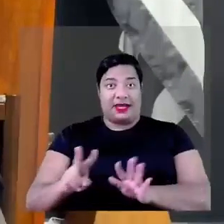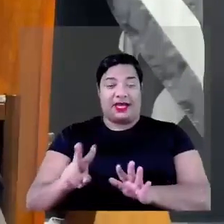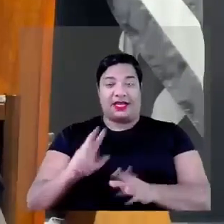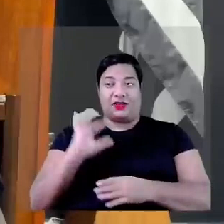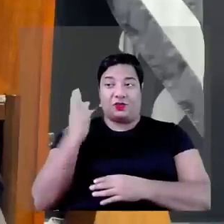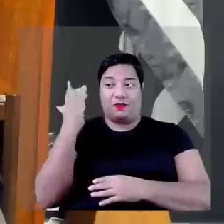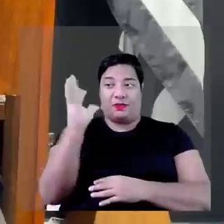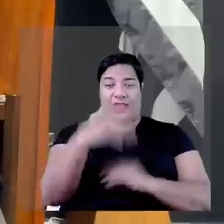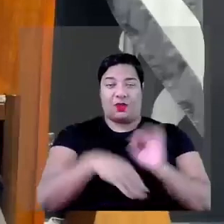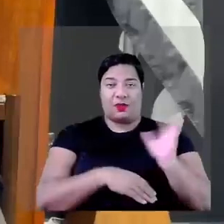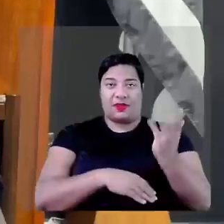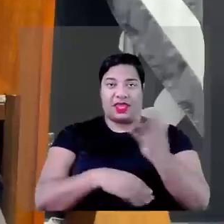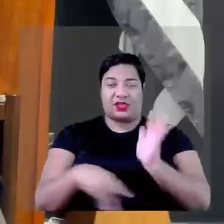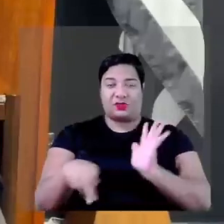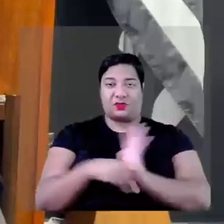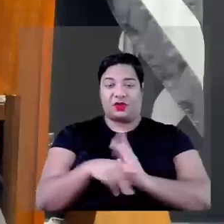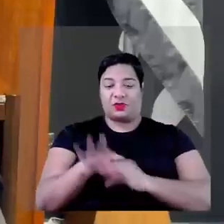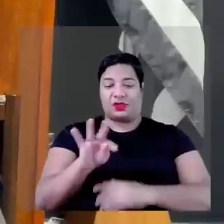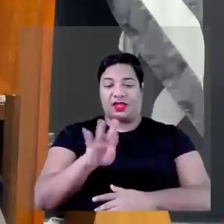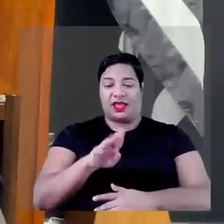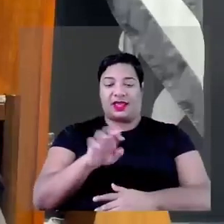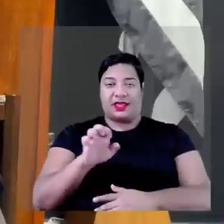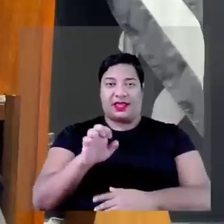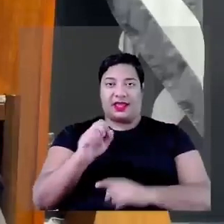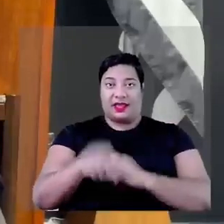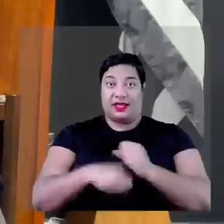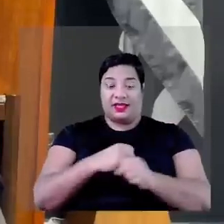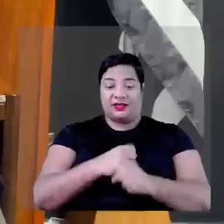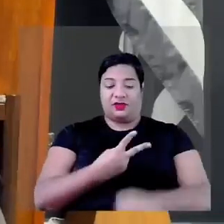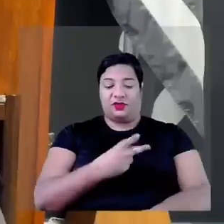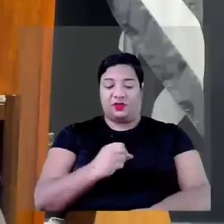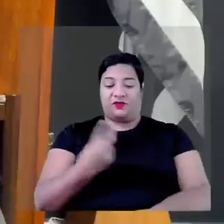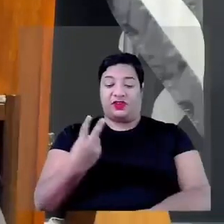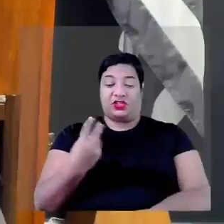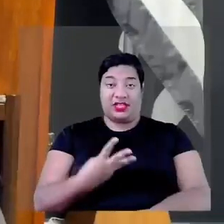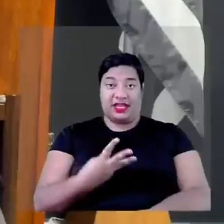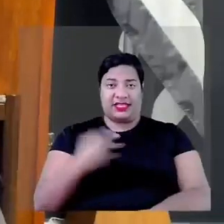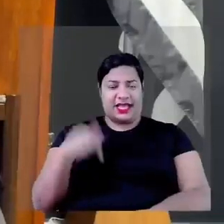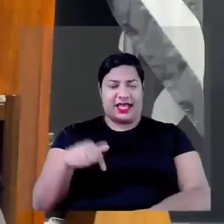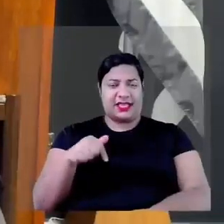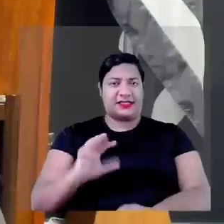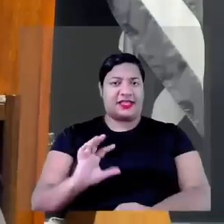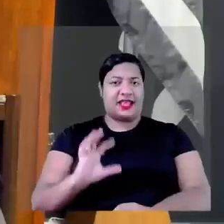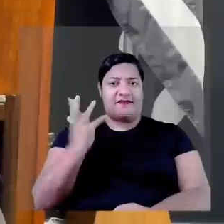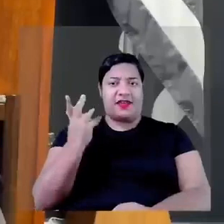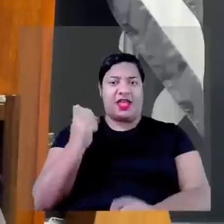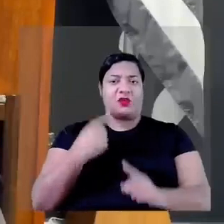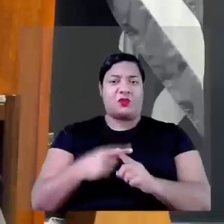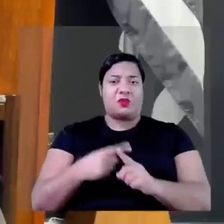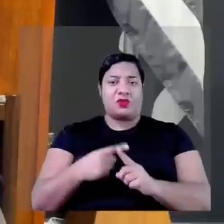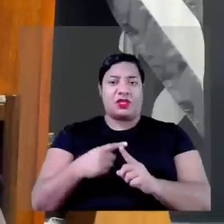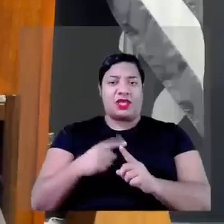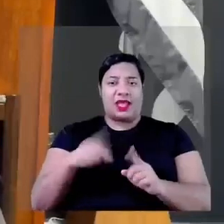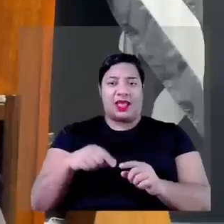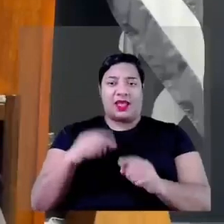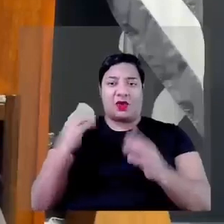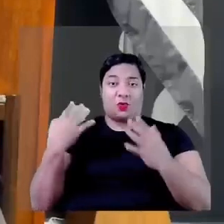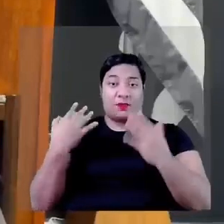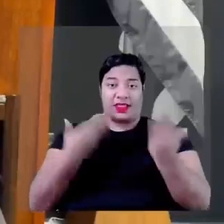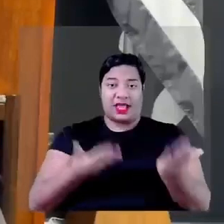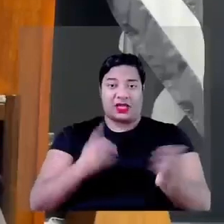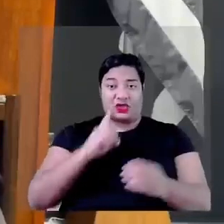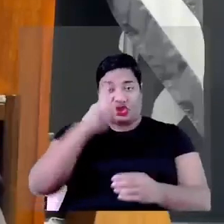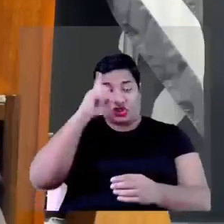Regional Eleitoral do ano de 2023. Esse evento é realizado em celebração do Dia Mundial do Meio Ambiente, que